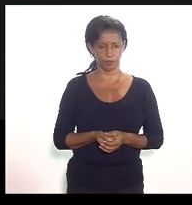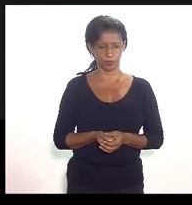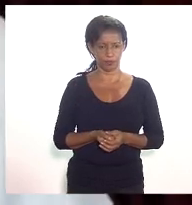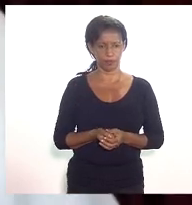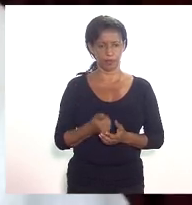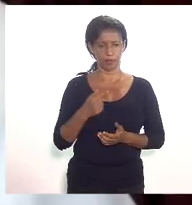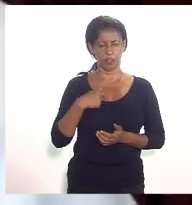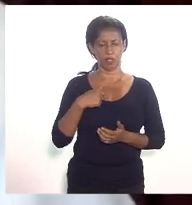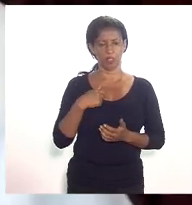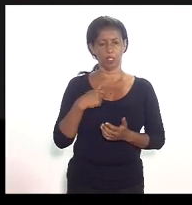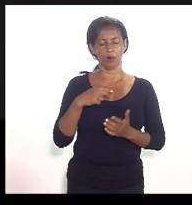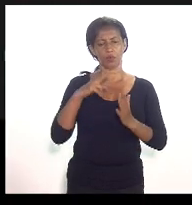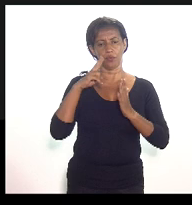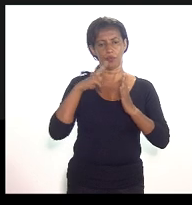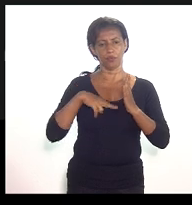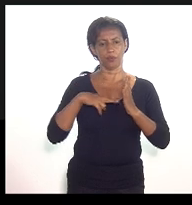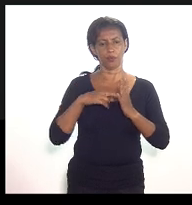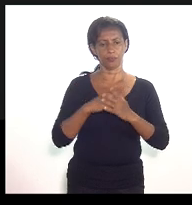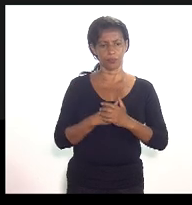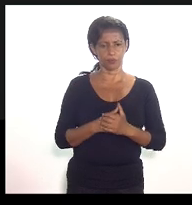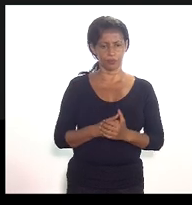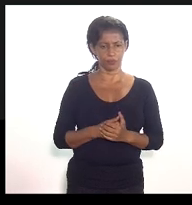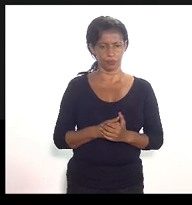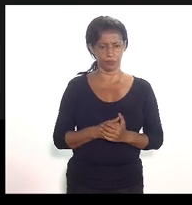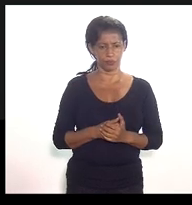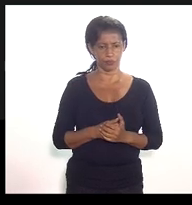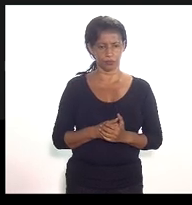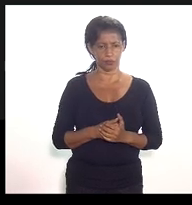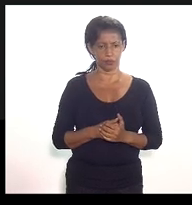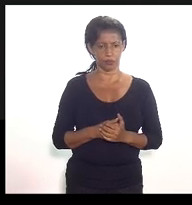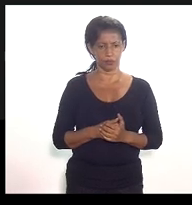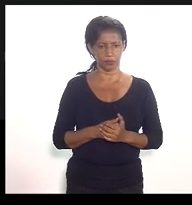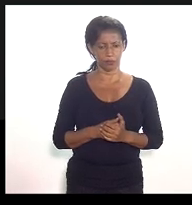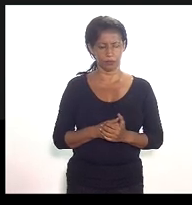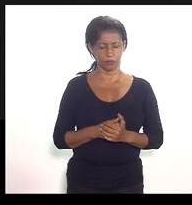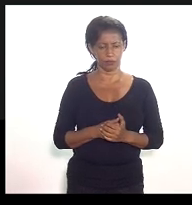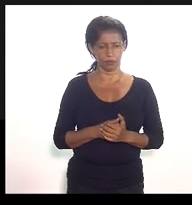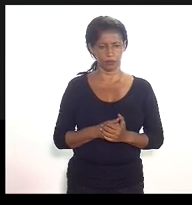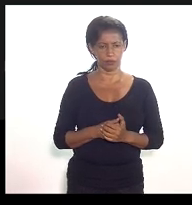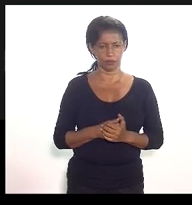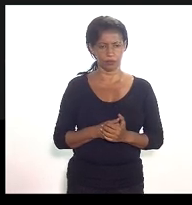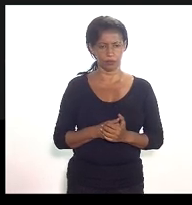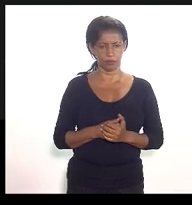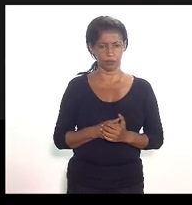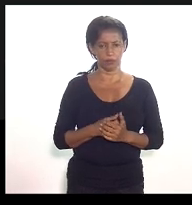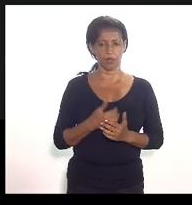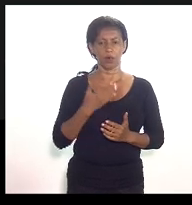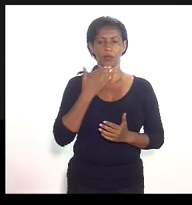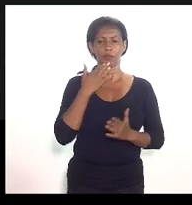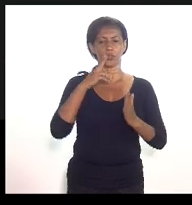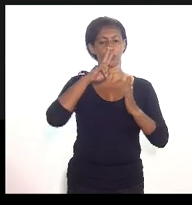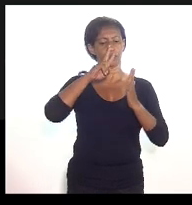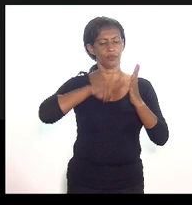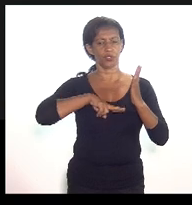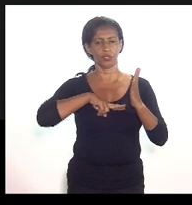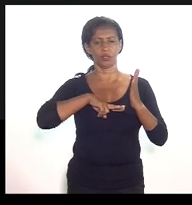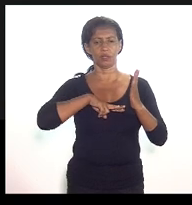Esse projeto eu vou pedir vistas. Então, ok? Estou pedindo vistas no projeto no 14.